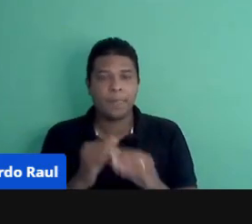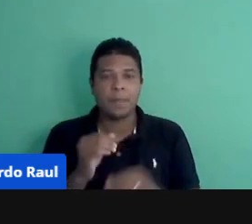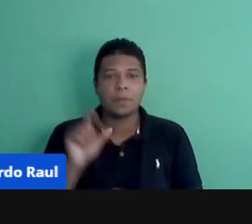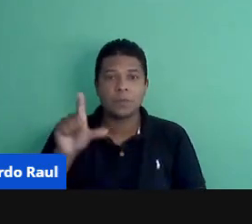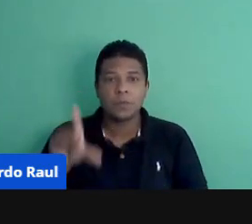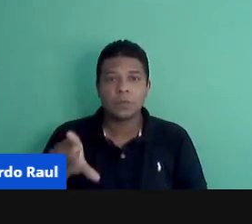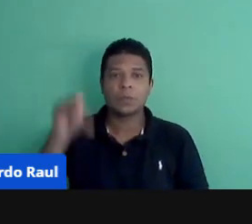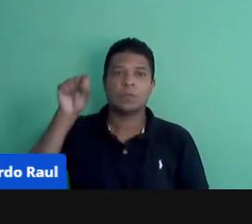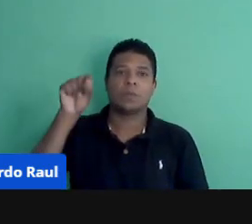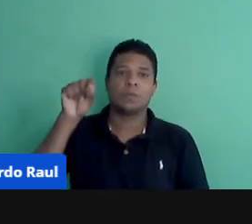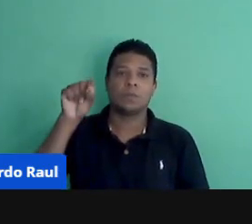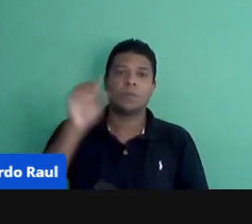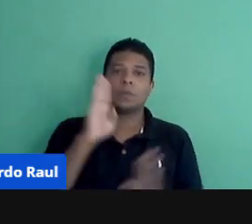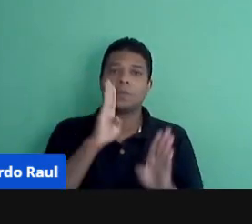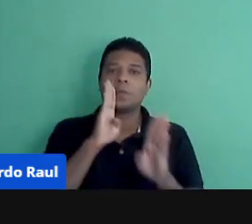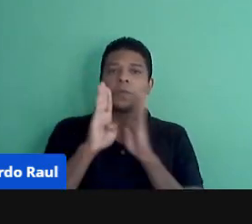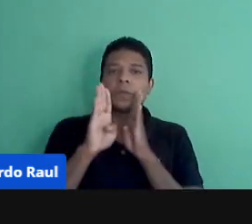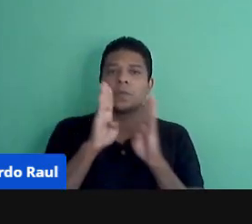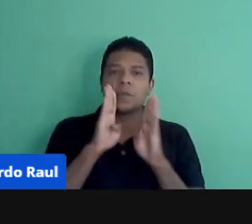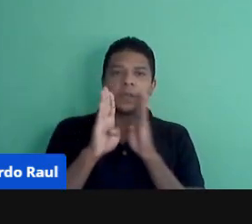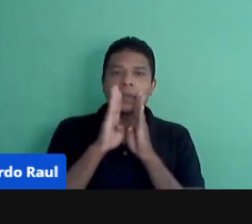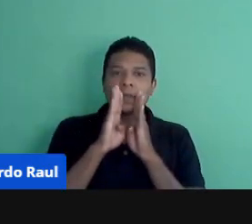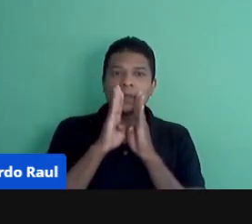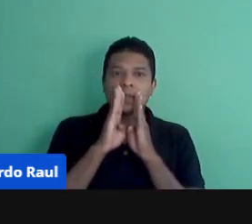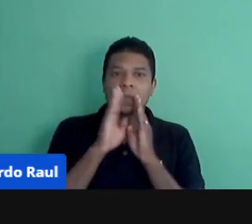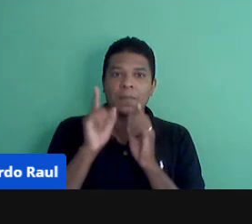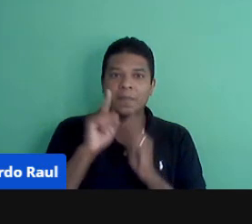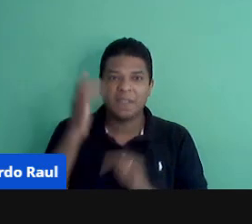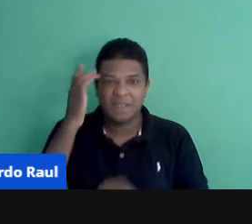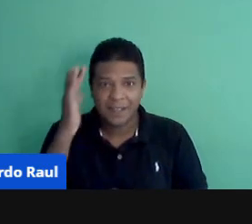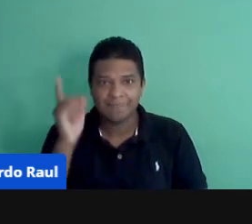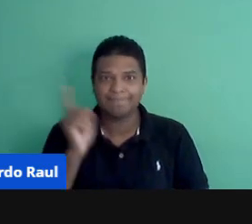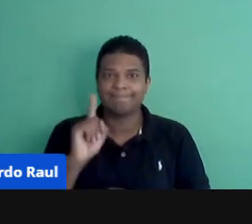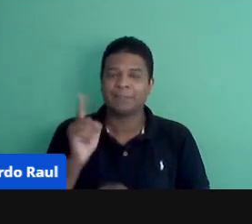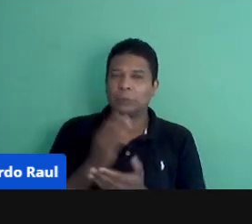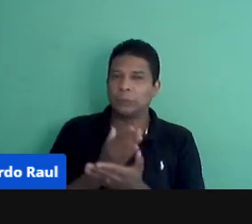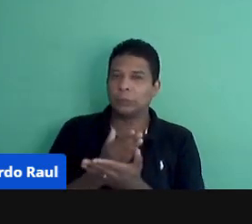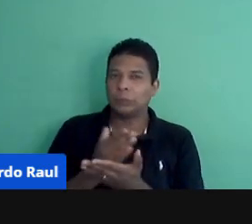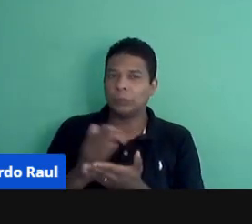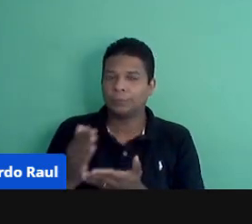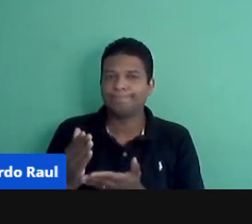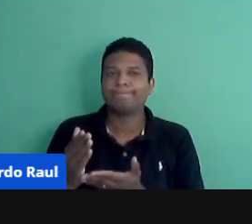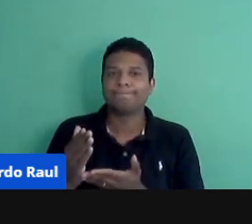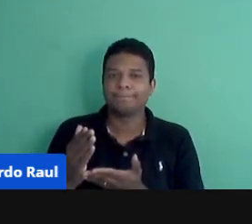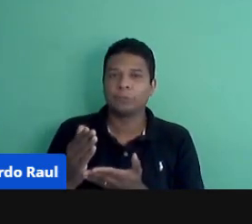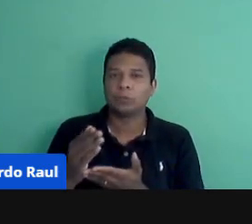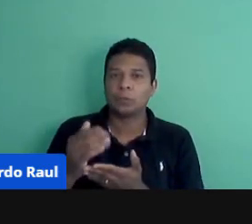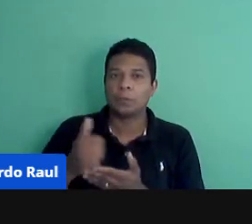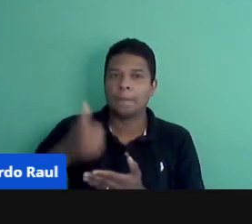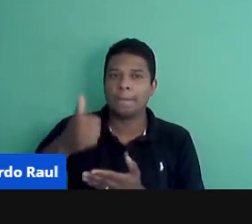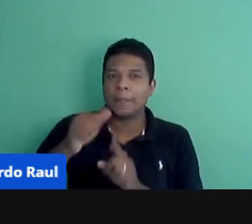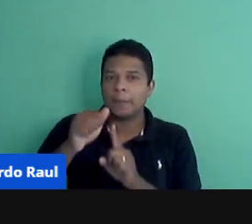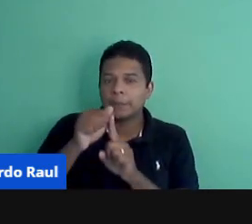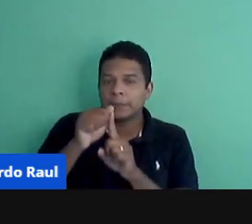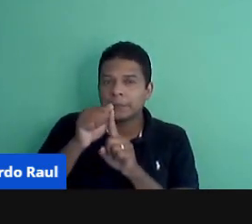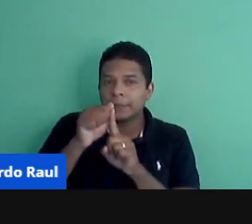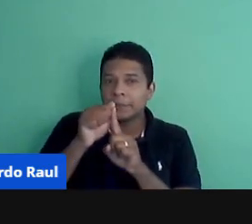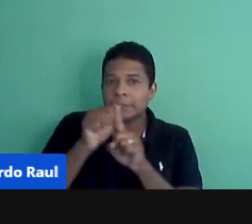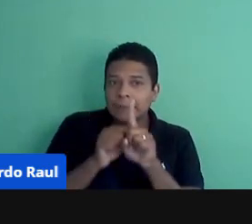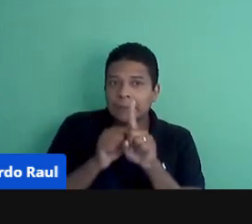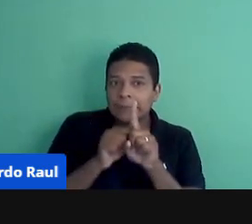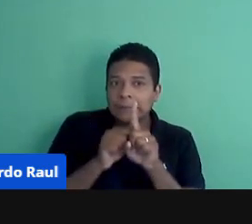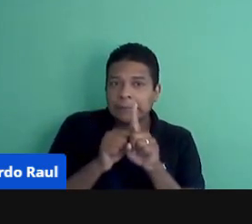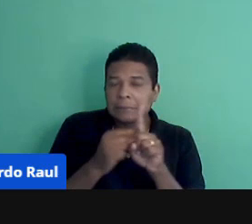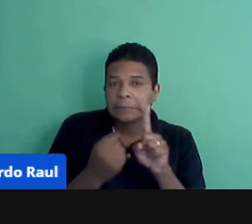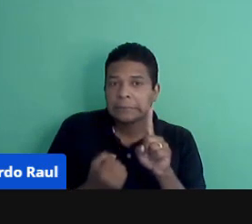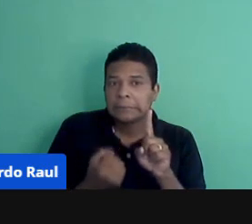foi a página no Facebook. Não foi fácil no início. Eu confesso que, nos primeiros meses, a impressão que eu tive é